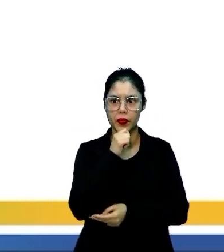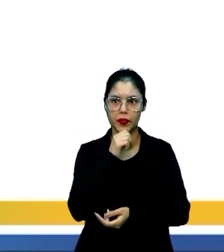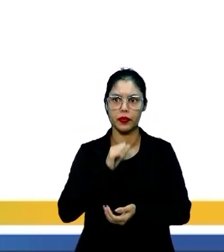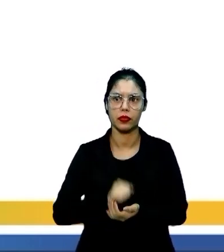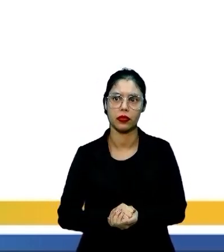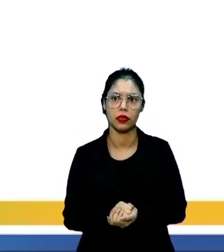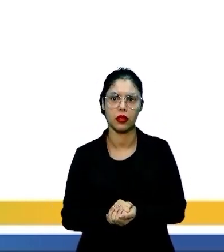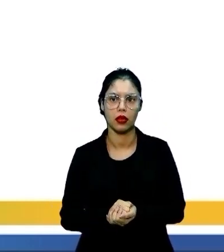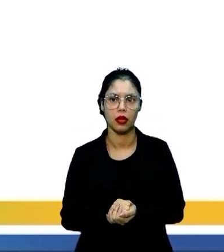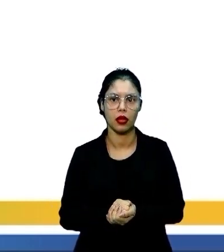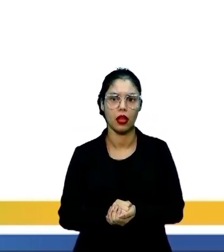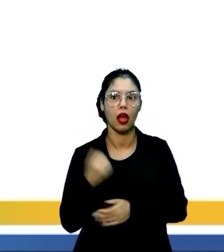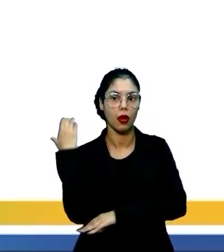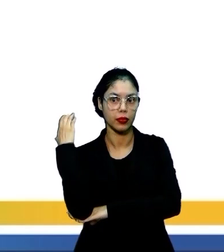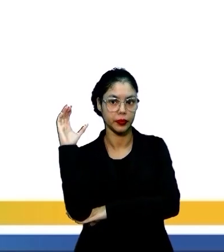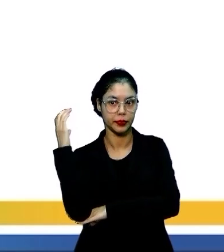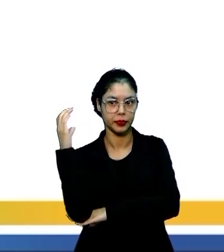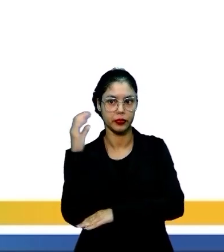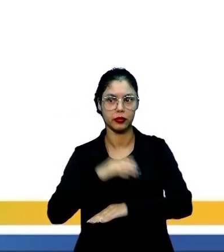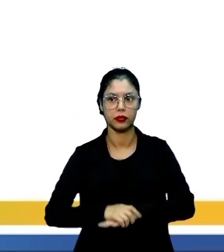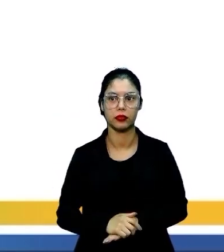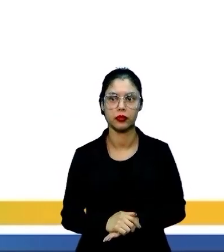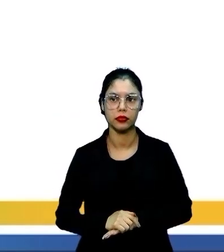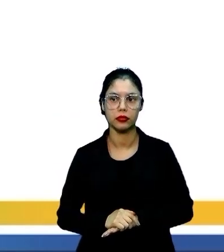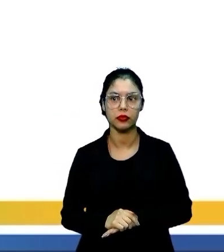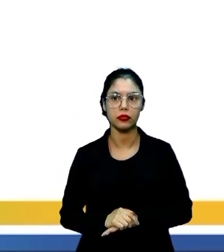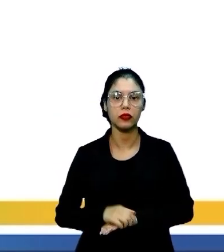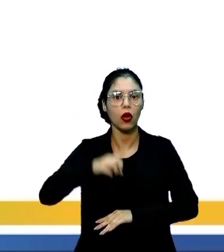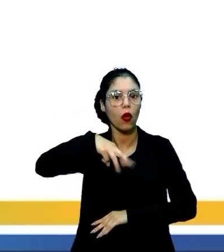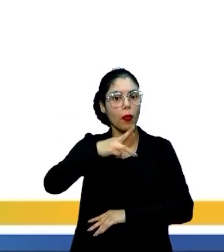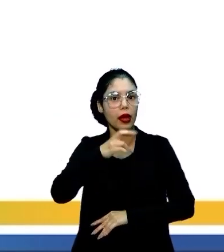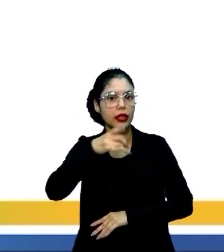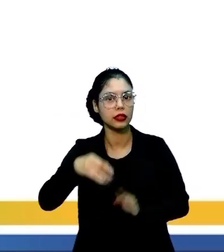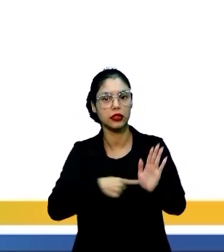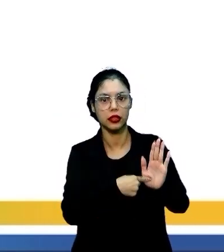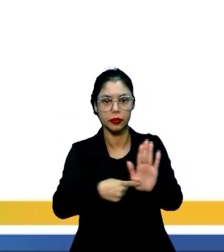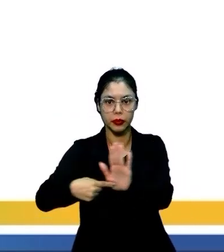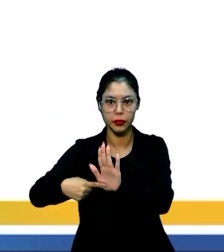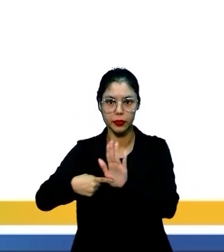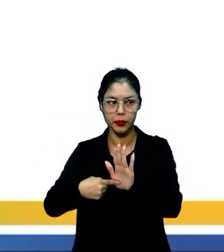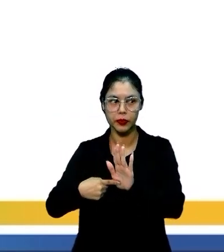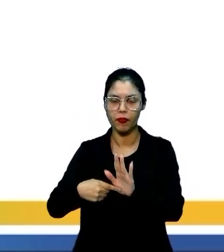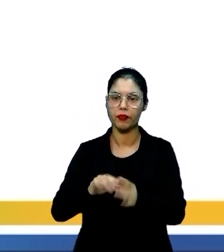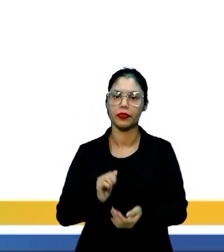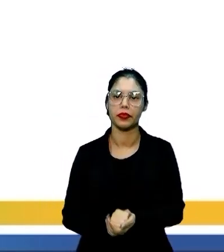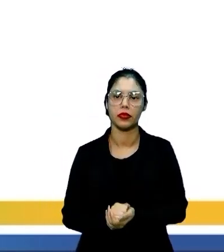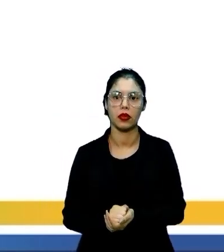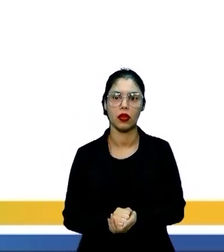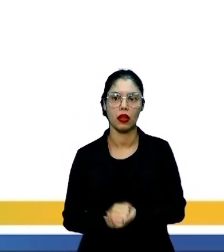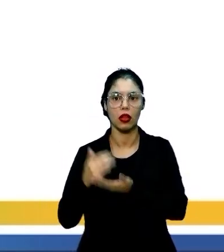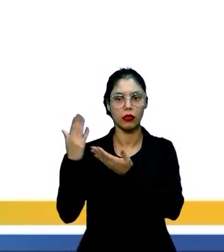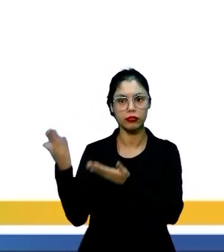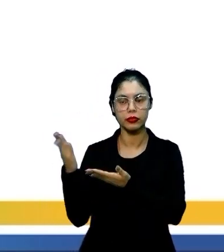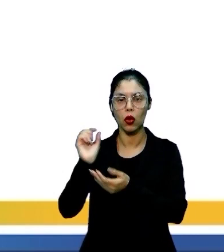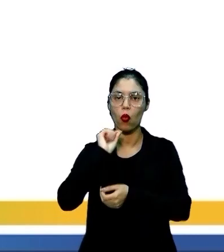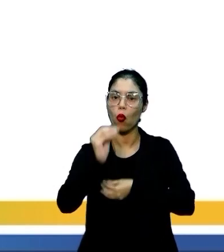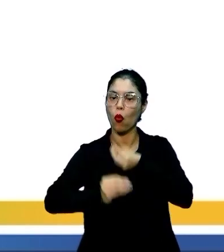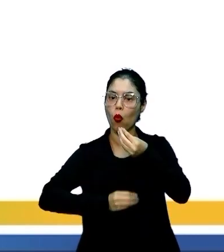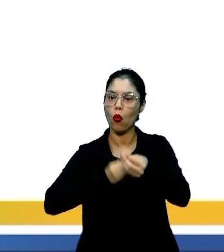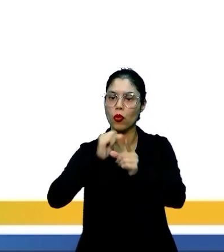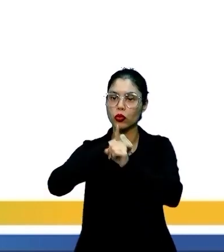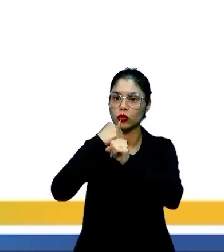subordinados a uma ciência. O marxismo se apresenta, pois, sob esse ângulo, como